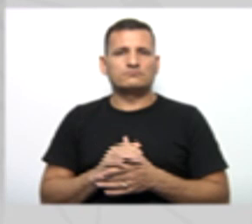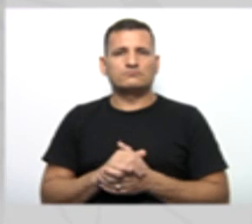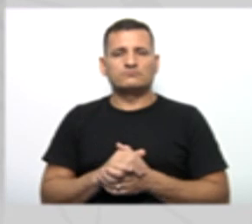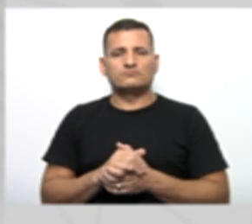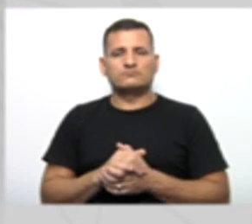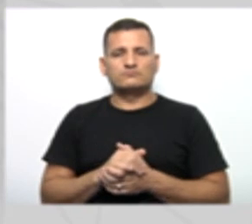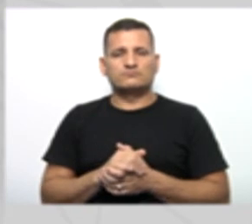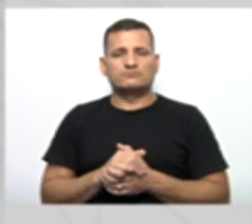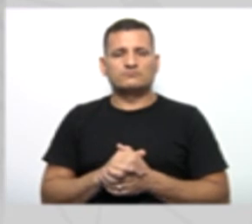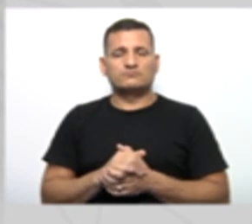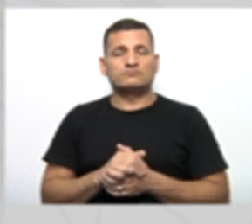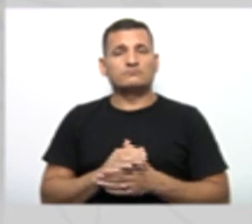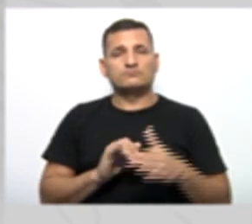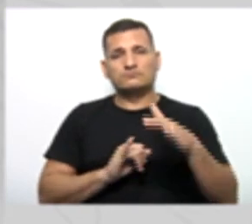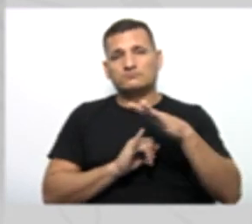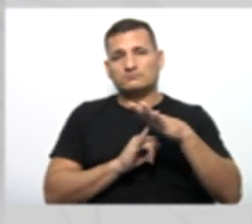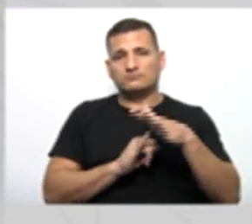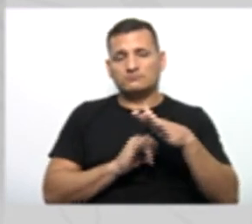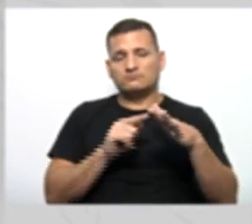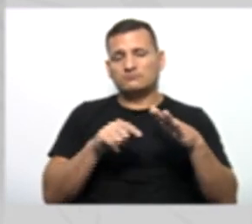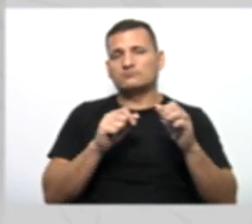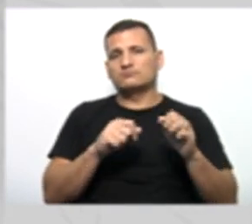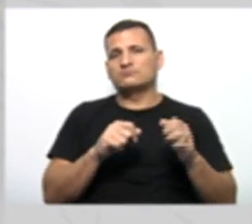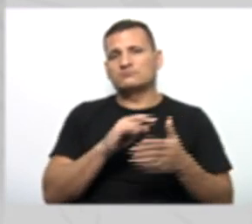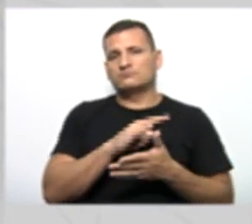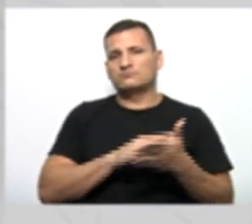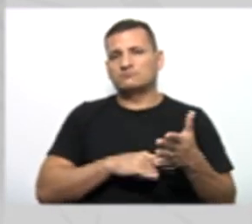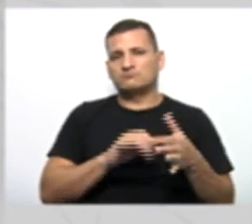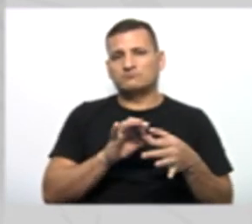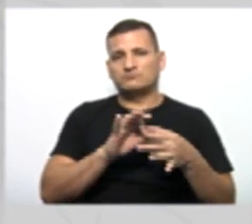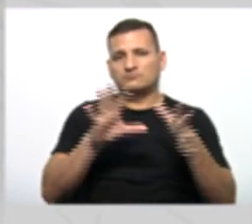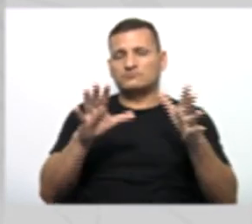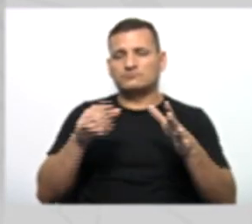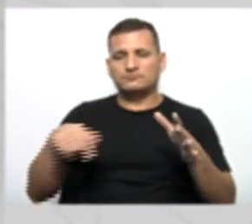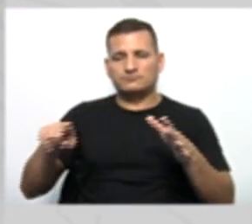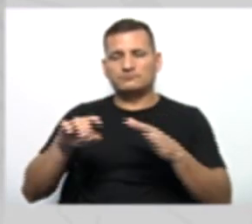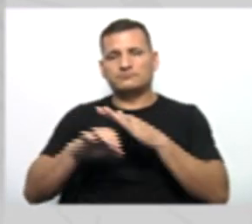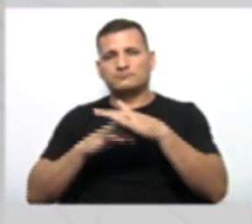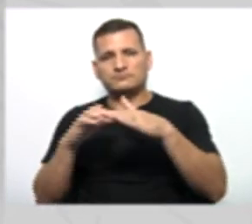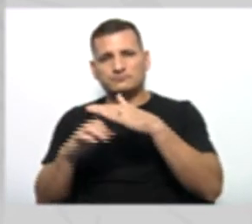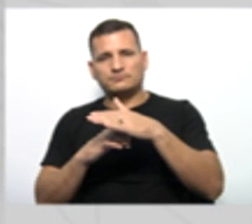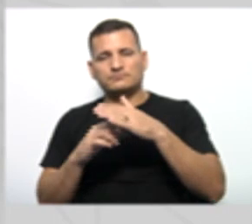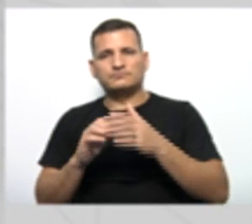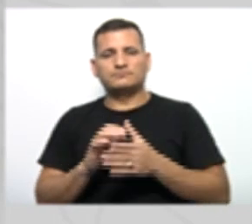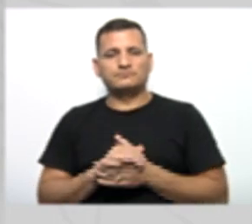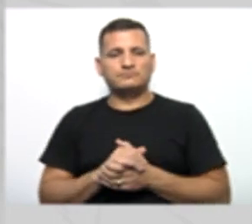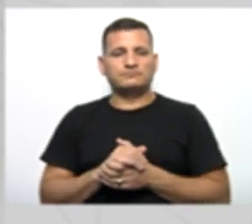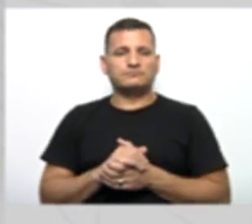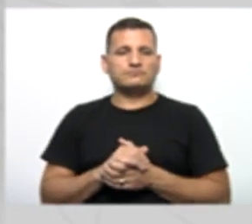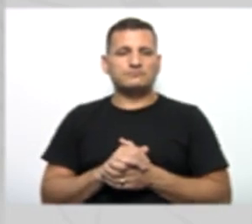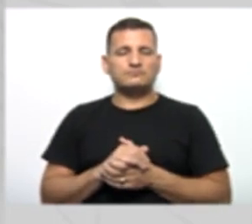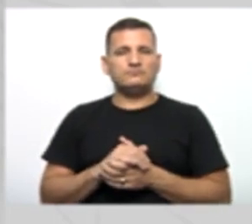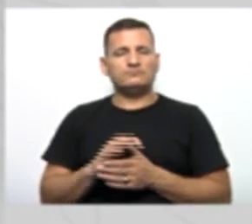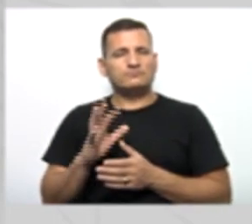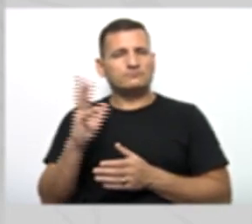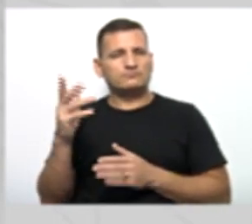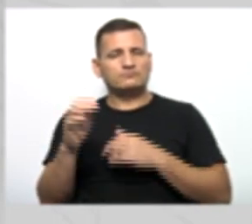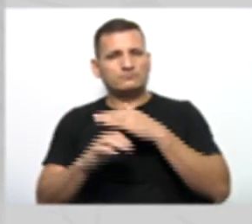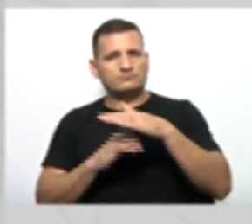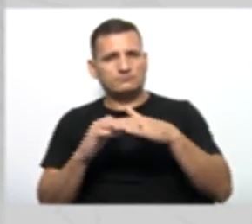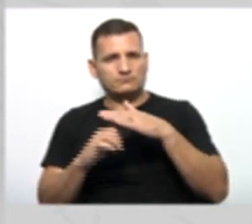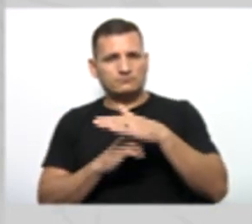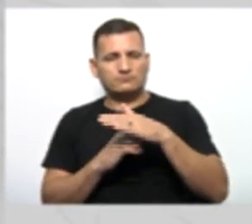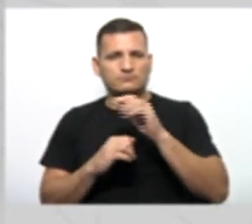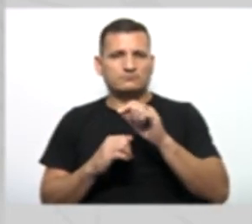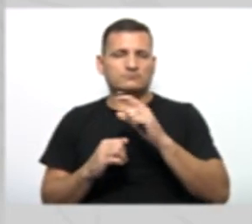esses órgãos podem dar o licenciamento ambiental. Então, todo empreendimento que seja potencialmente